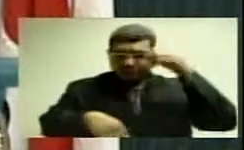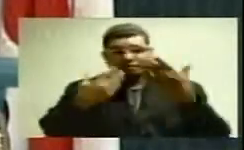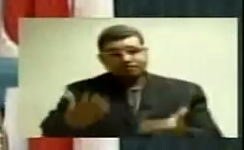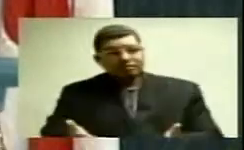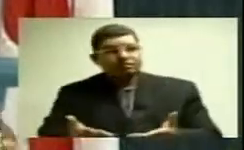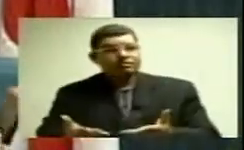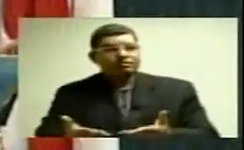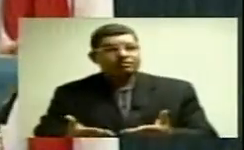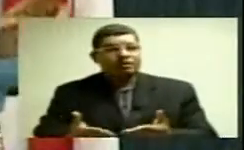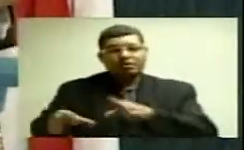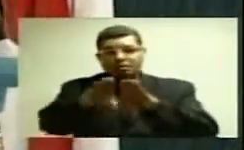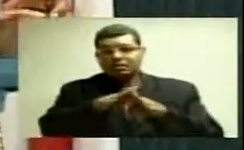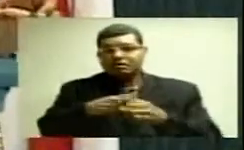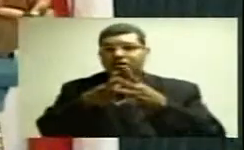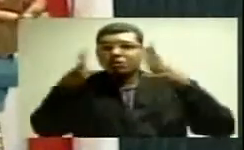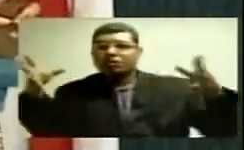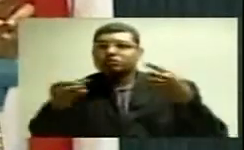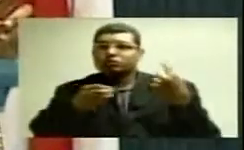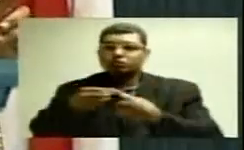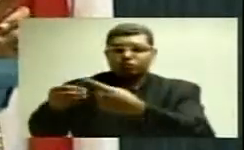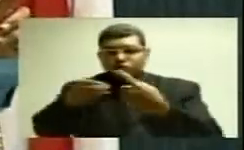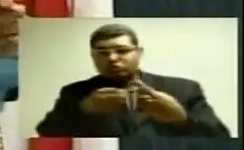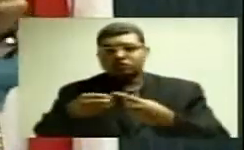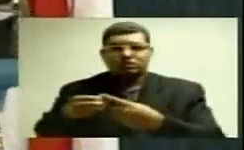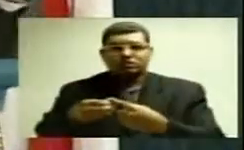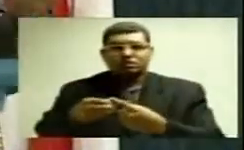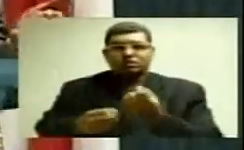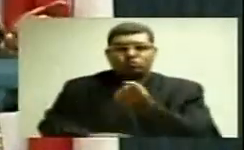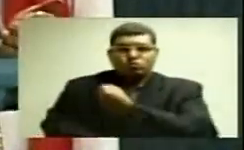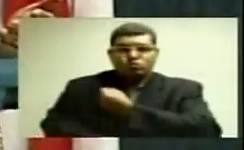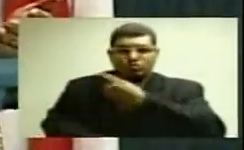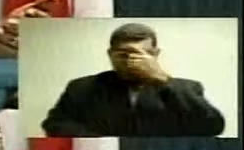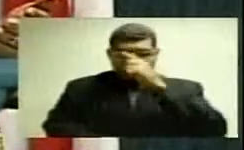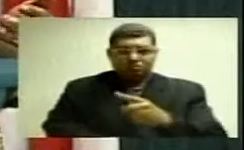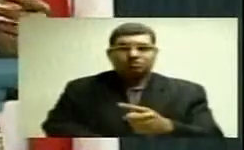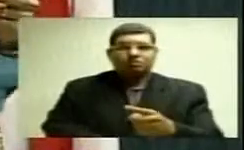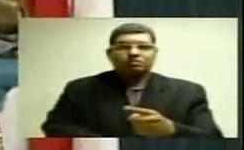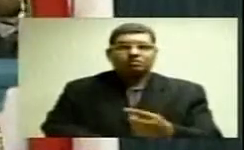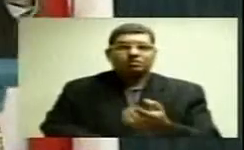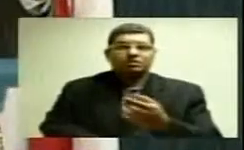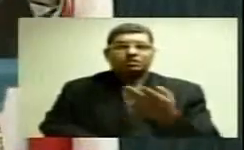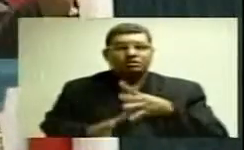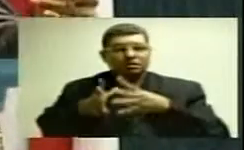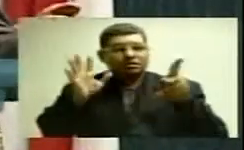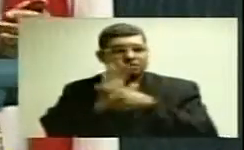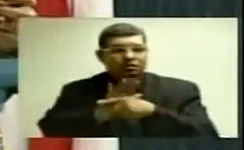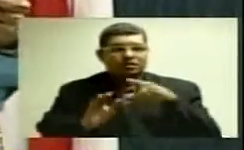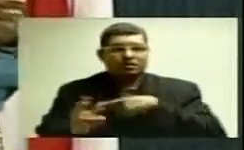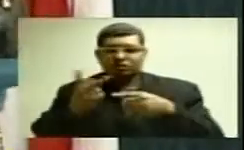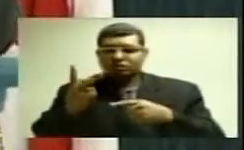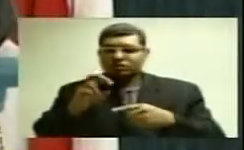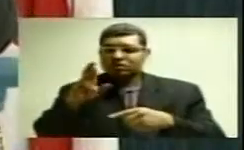Ou seja, mesmo os grandes municípios, com inúmeras demandas, que na sua grande maioria tem